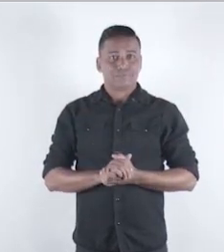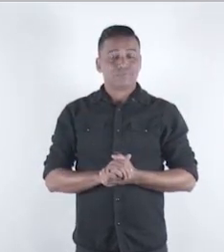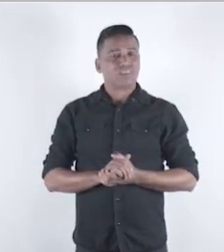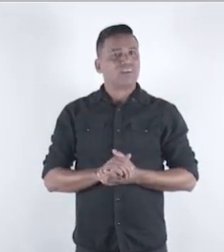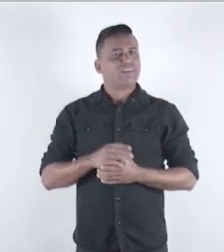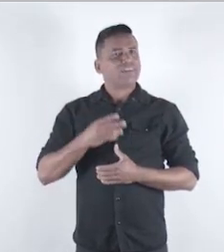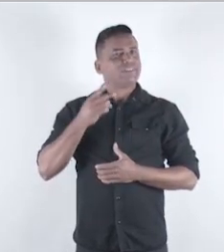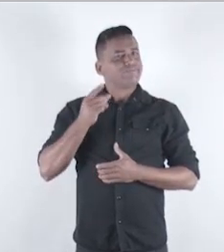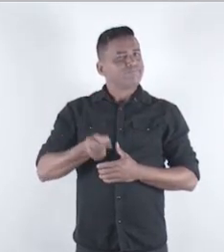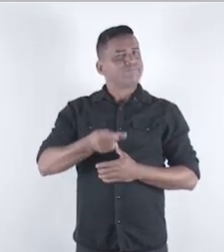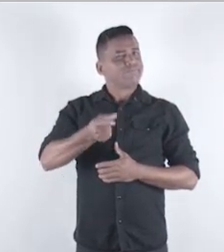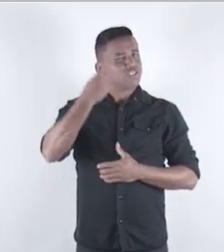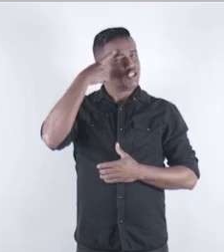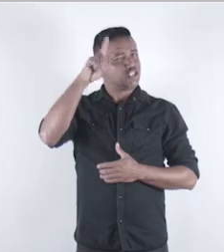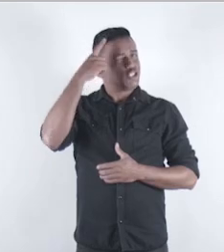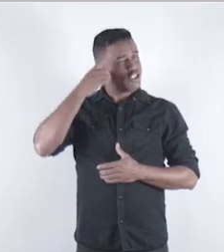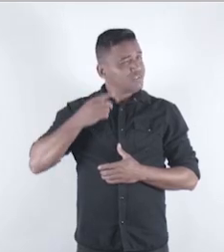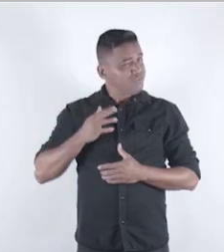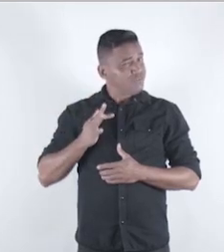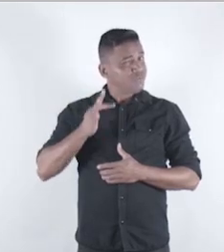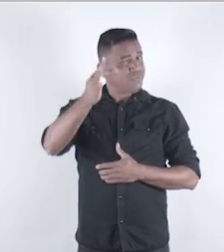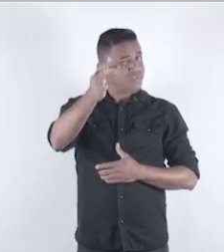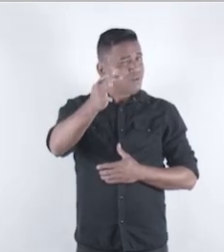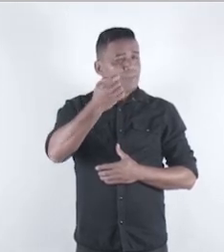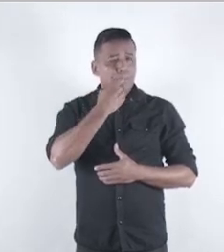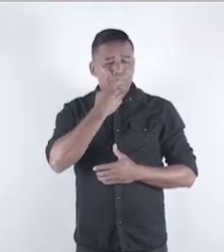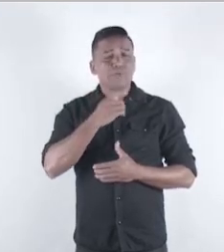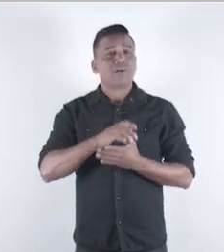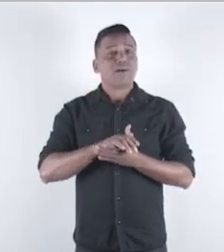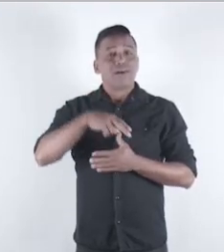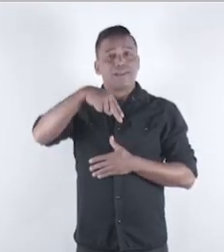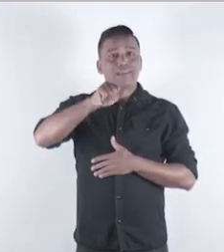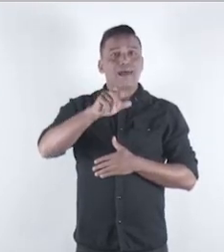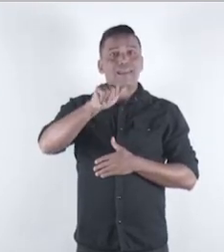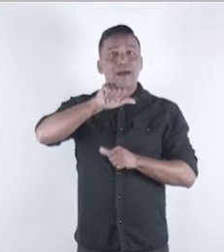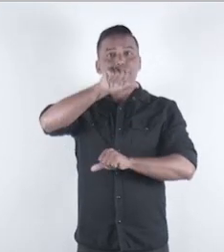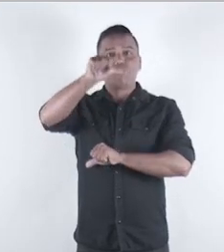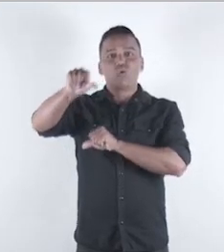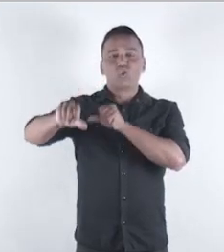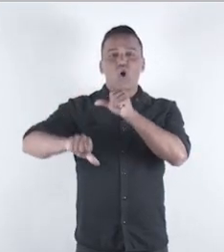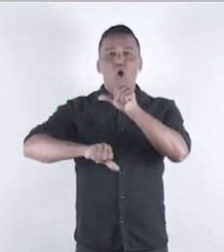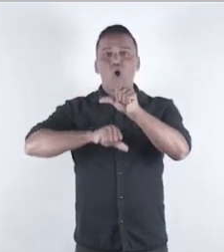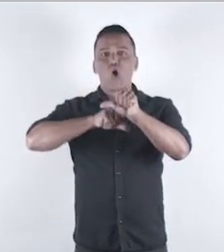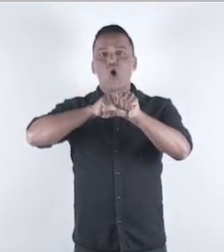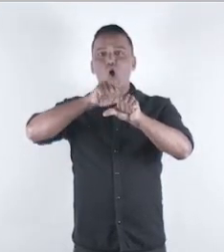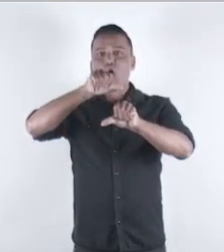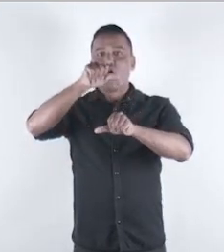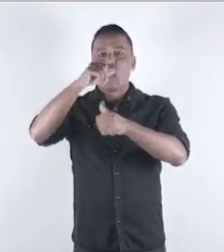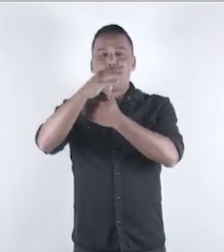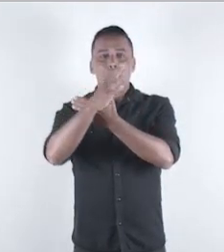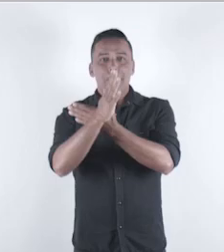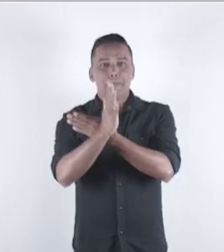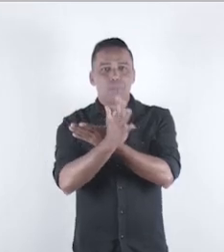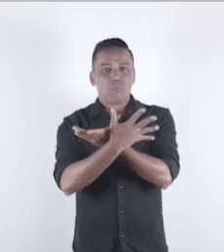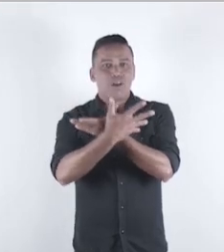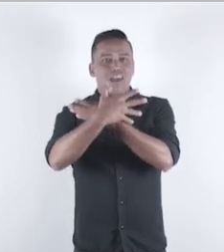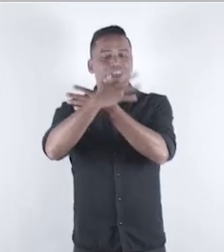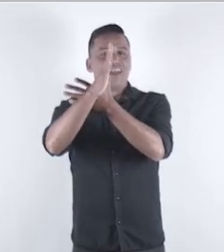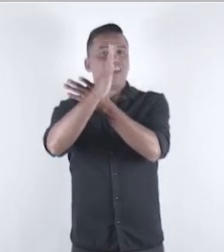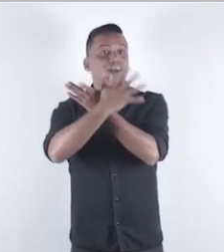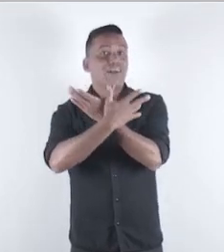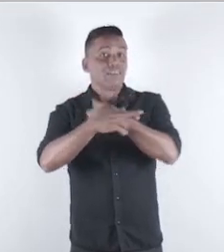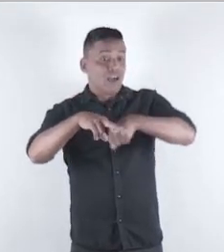Dias depois, Naná acordou. Tinha se transformado em uma linda borboleta pintada de